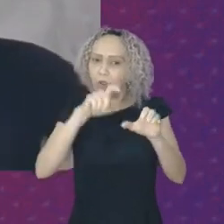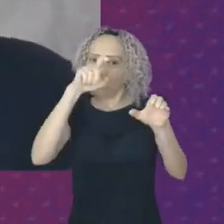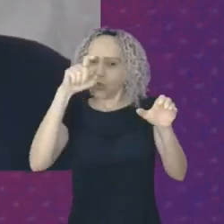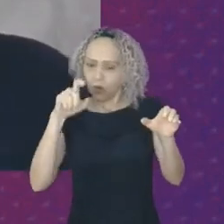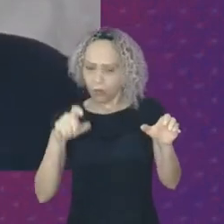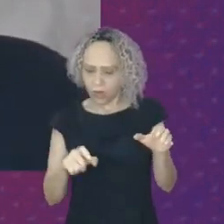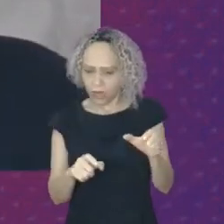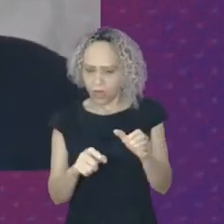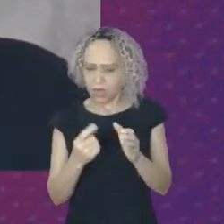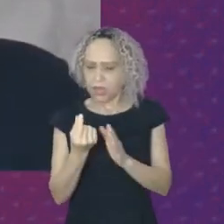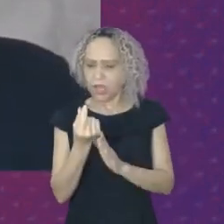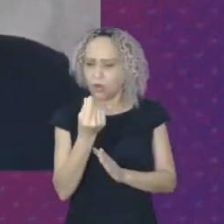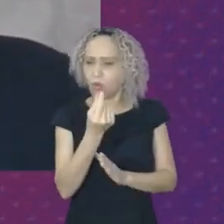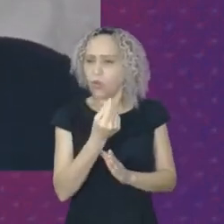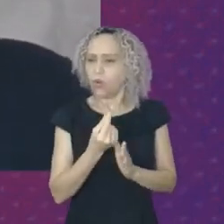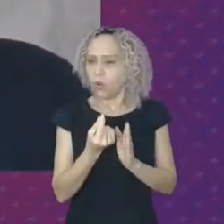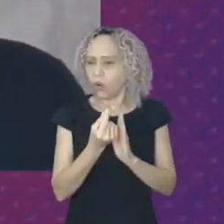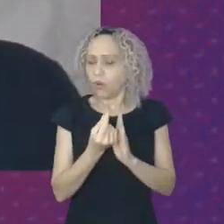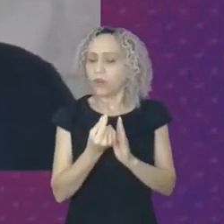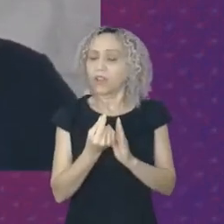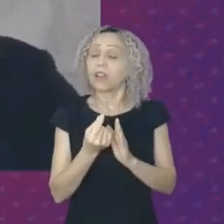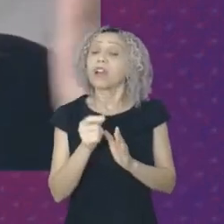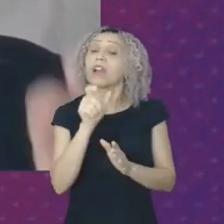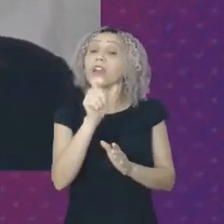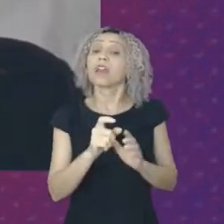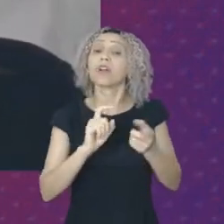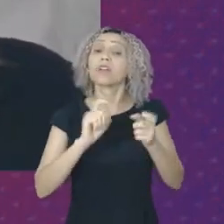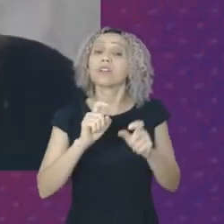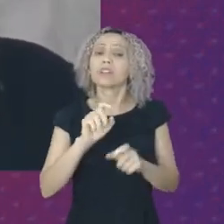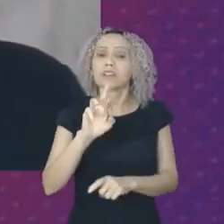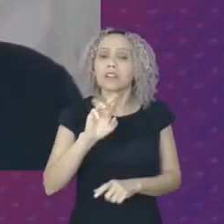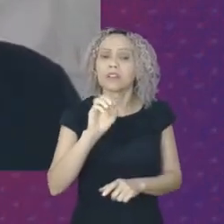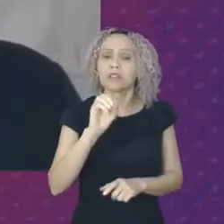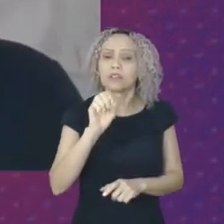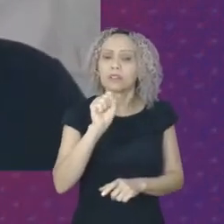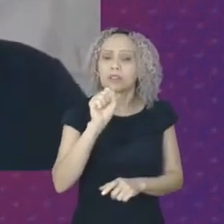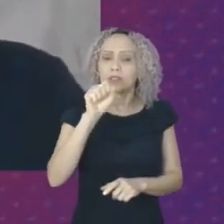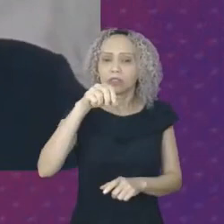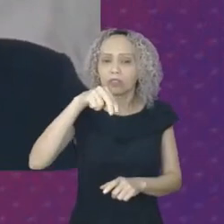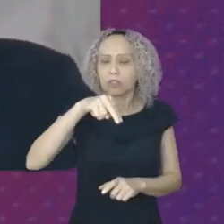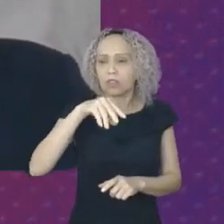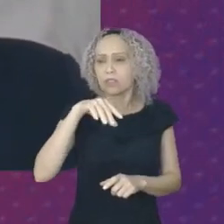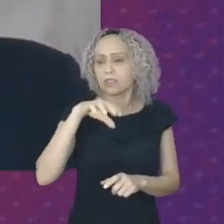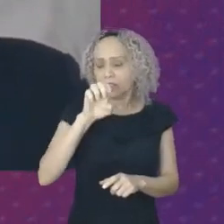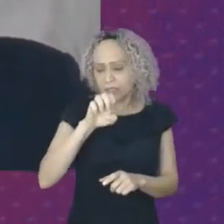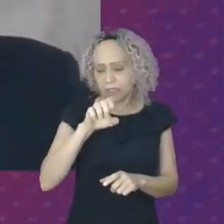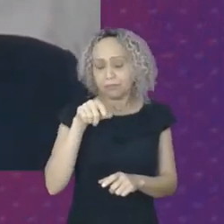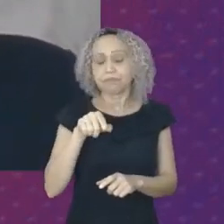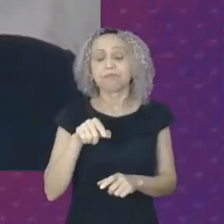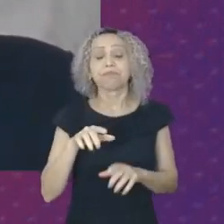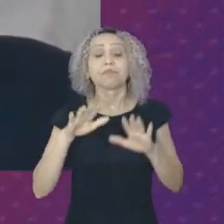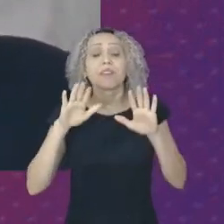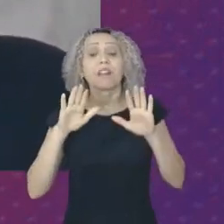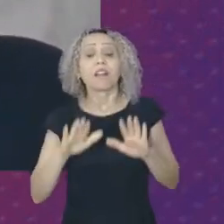econômica, coordenada pela Rosane Silva, mas falando pontualmente da